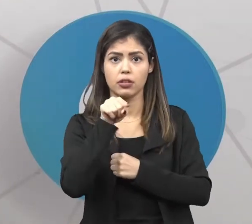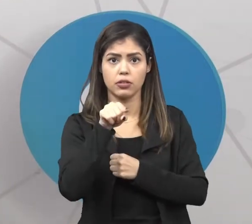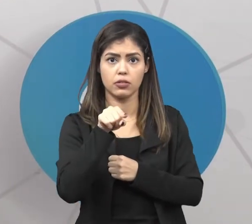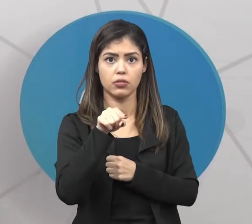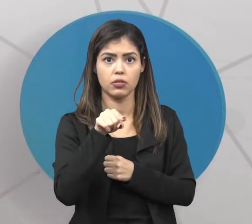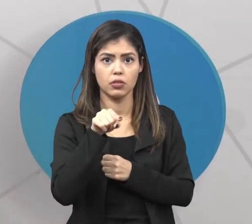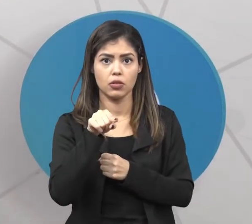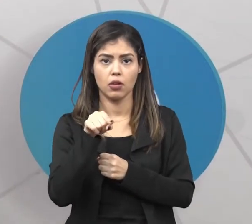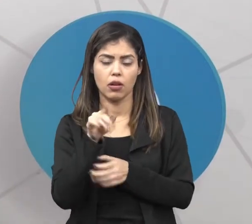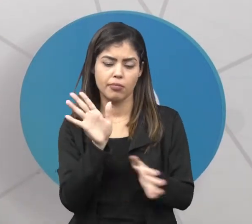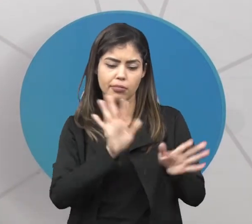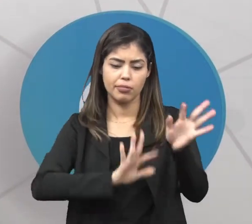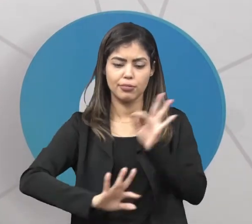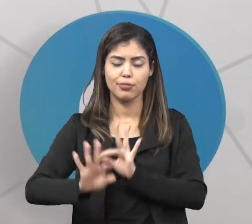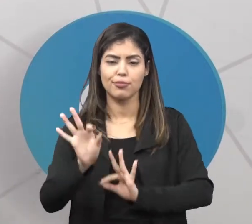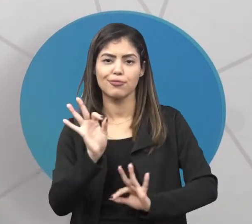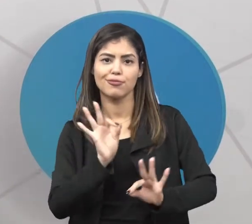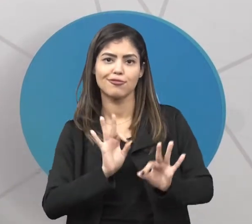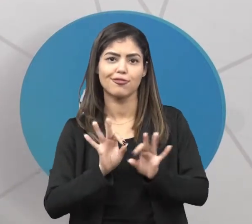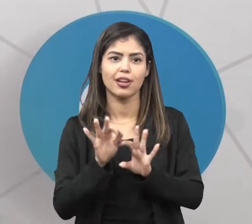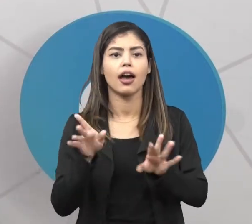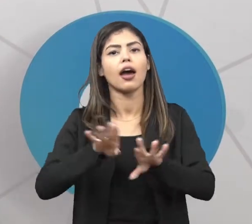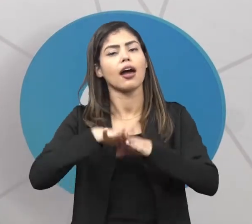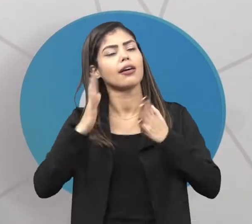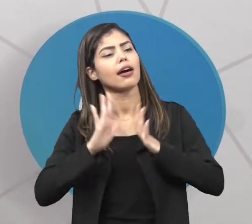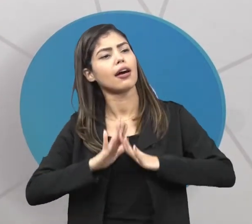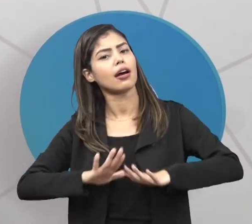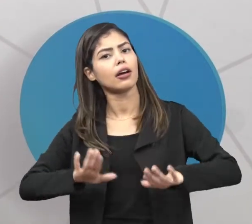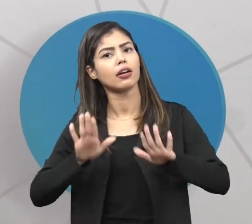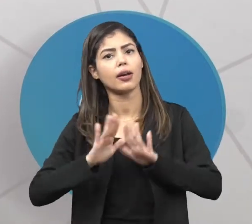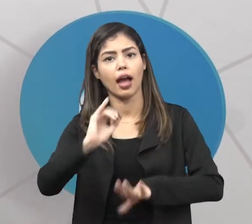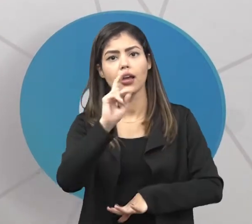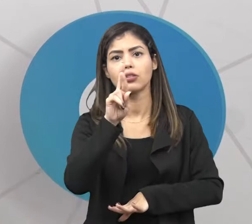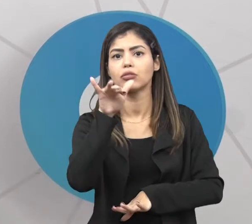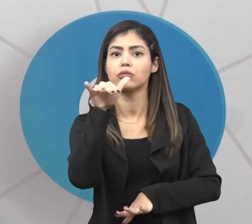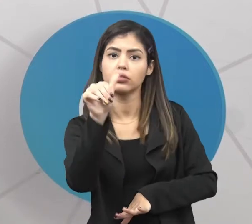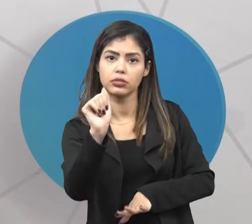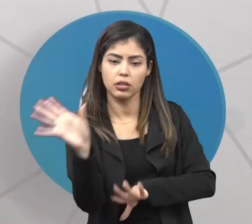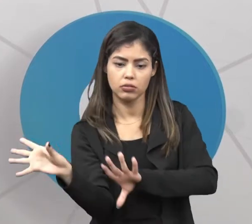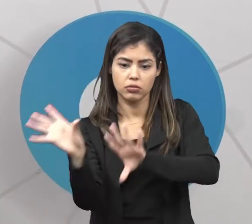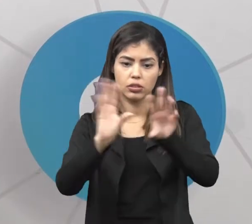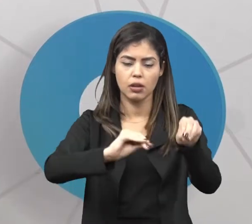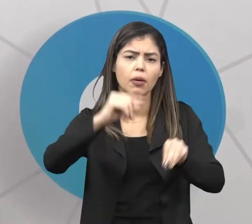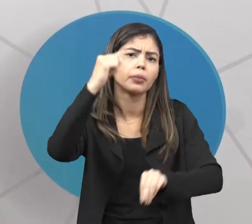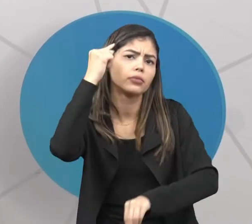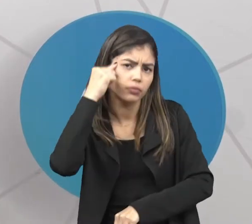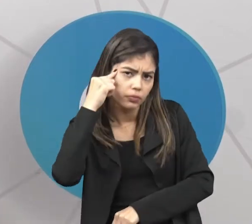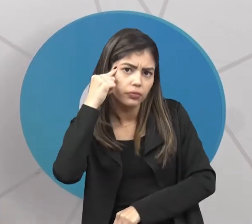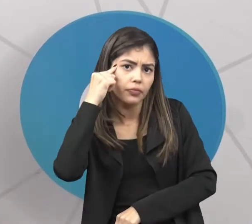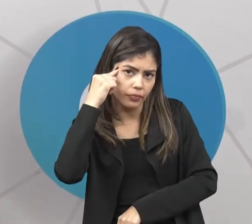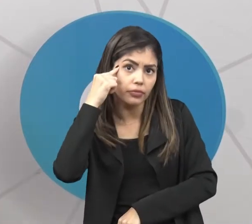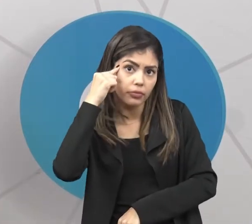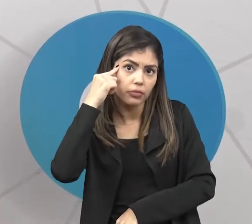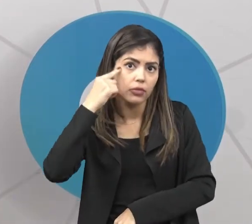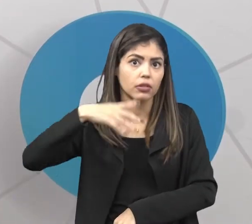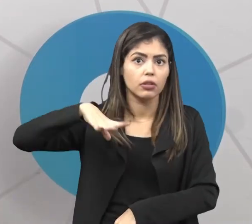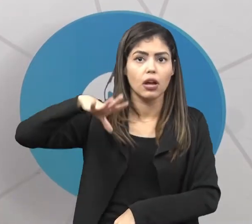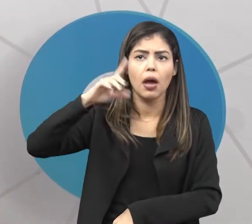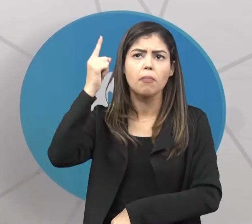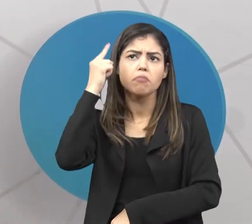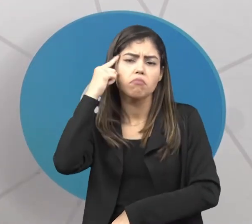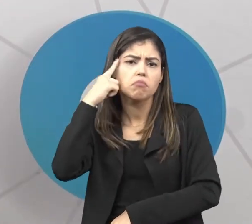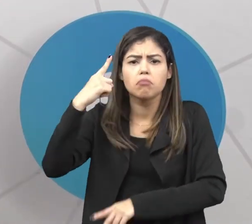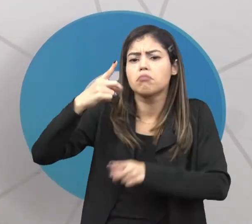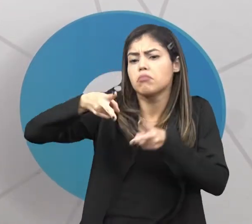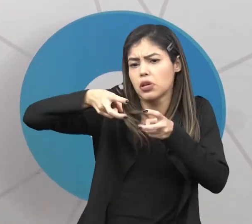uma forma muito bacana, muito leve, muito irônica, ela nos leva a refletir e a ouvir ou